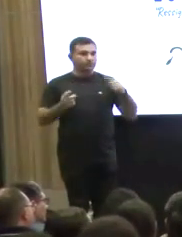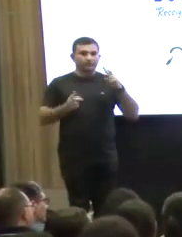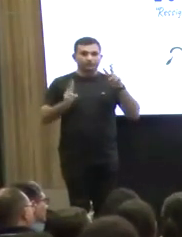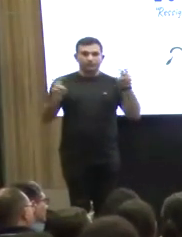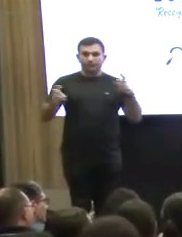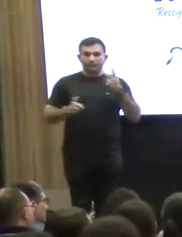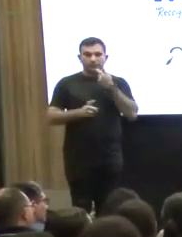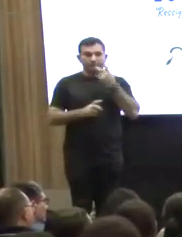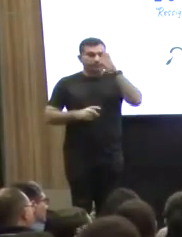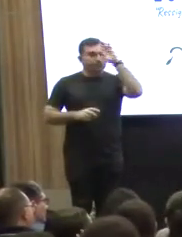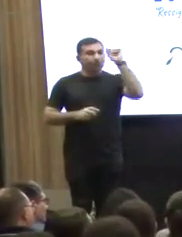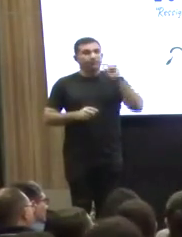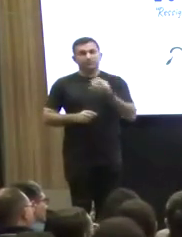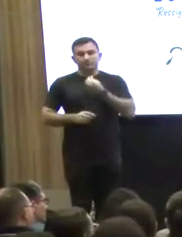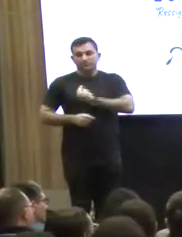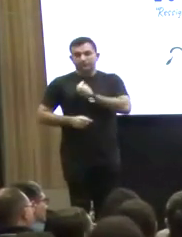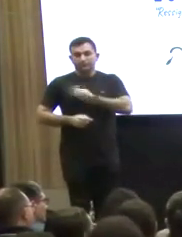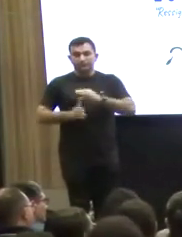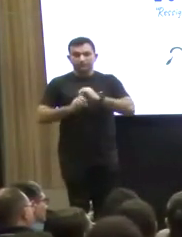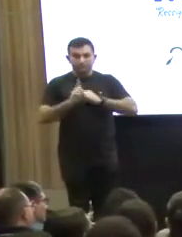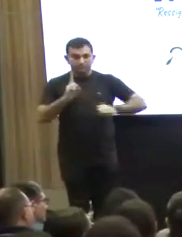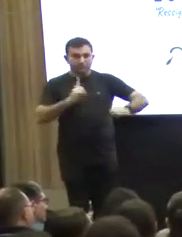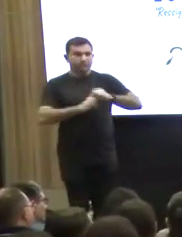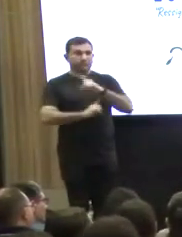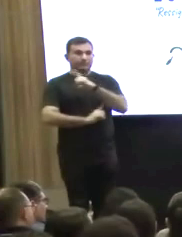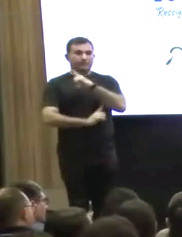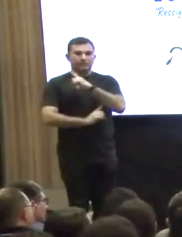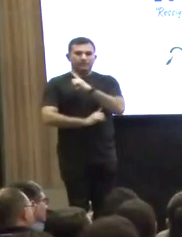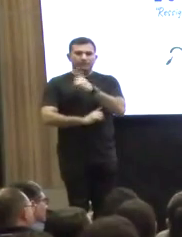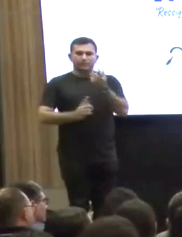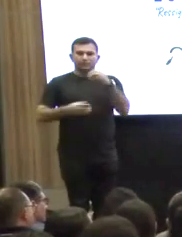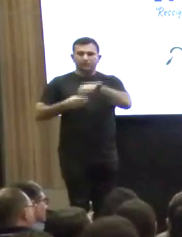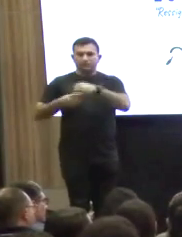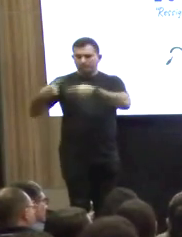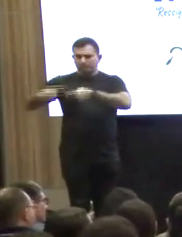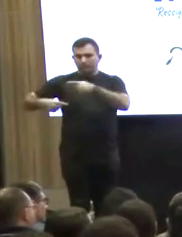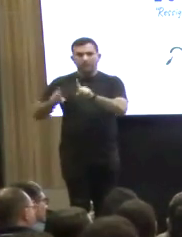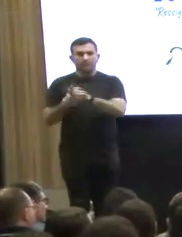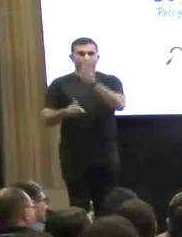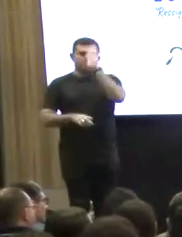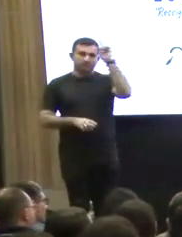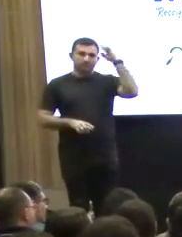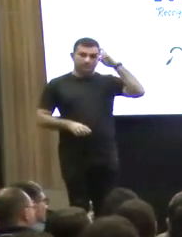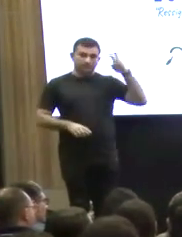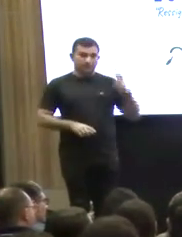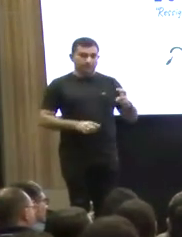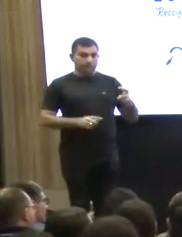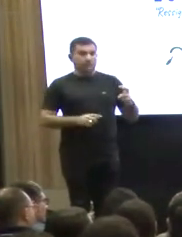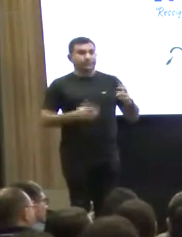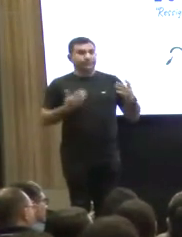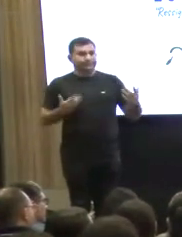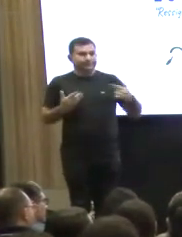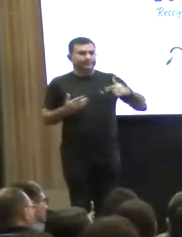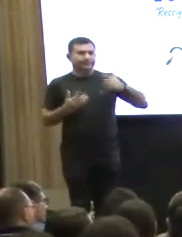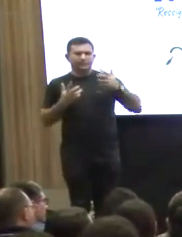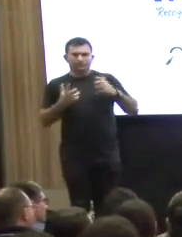das pessoas, da nossa vida em sociedade, da nossa vida na política, na cultura. Então, eu não quero aqui dar esse